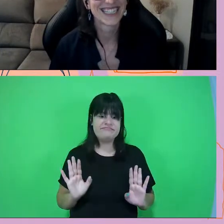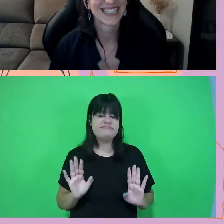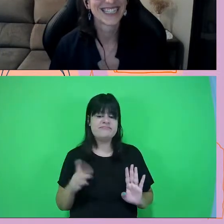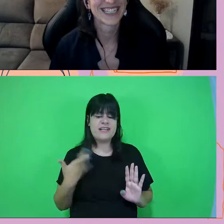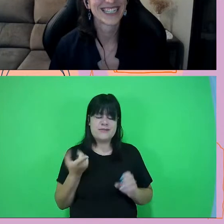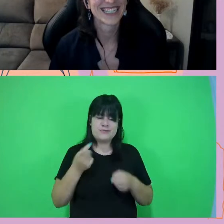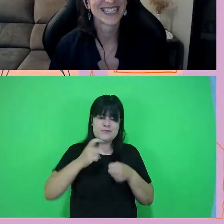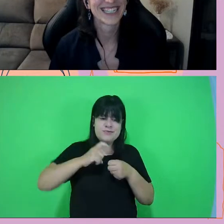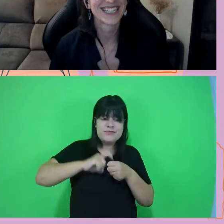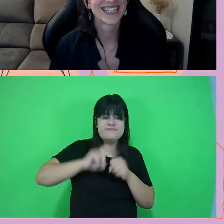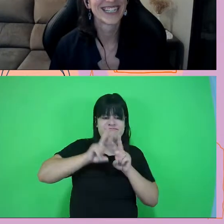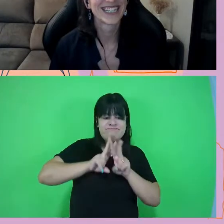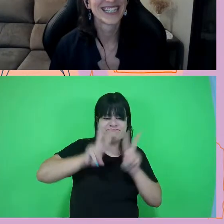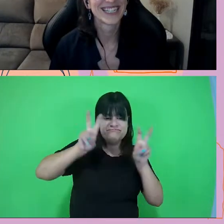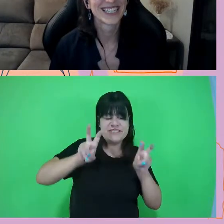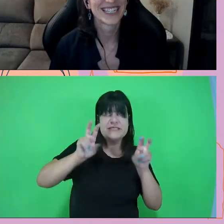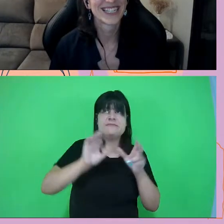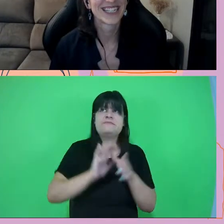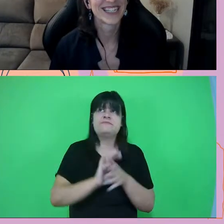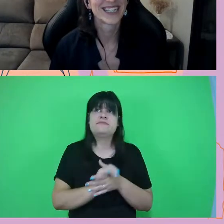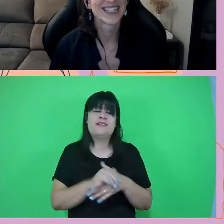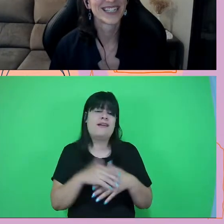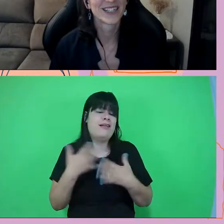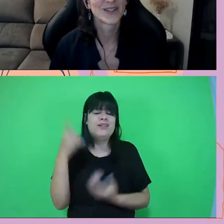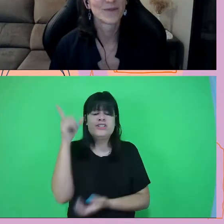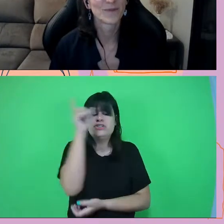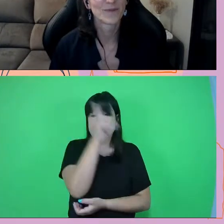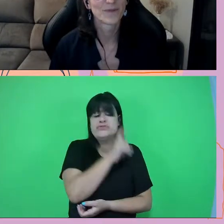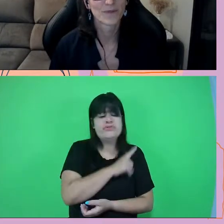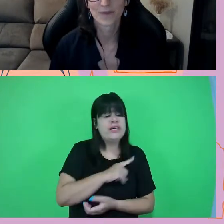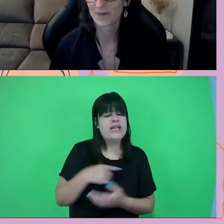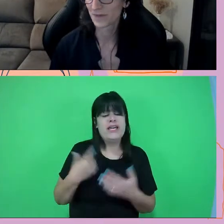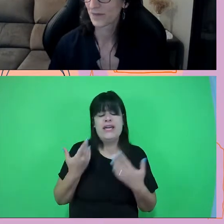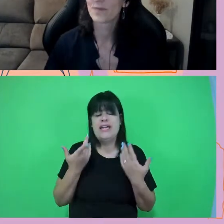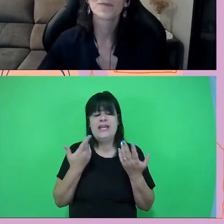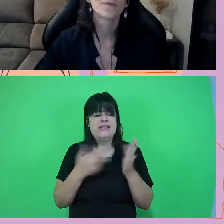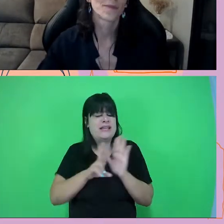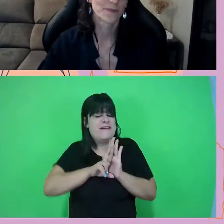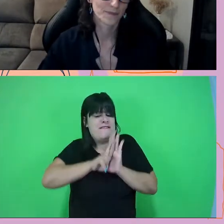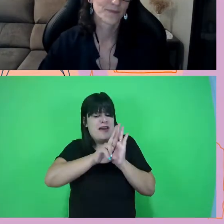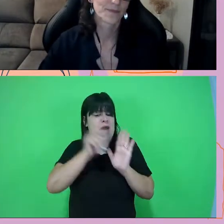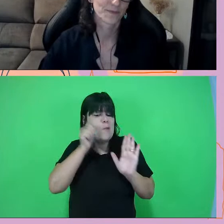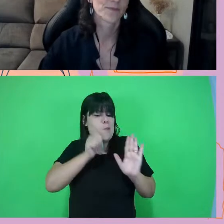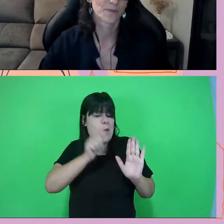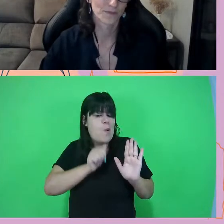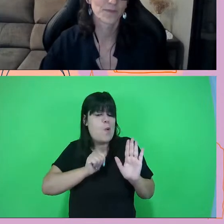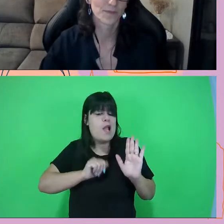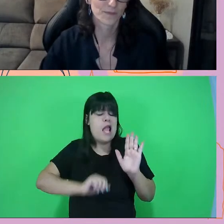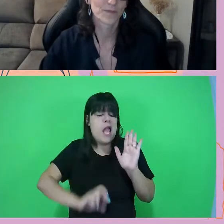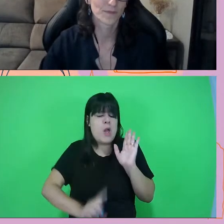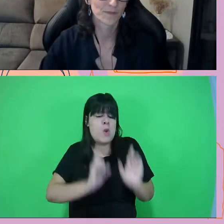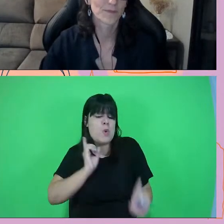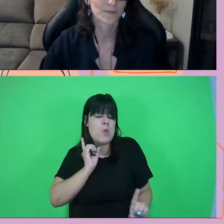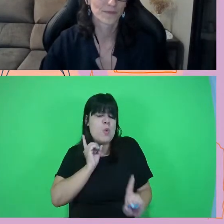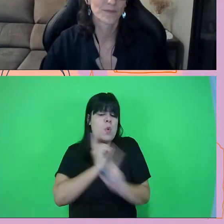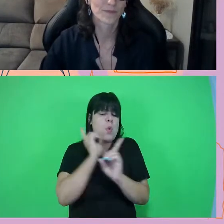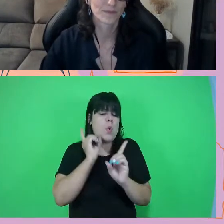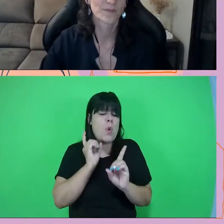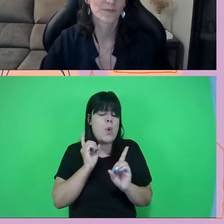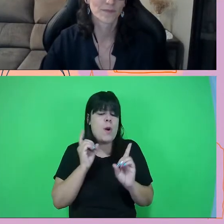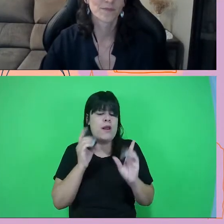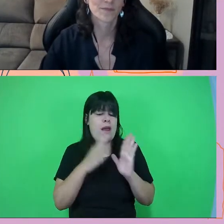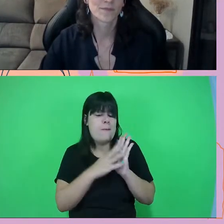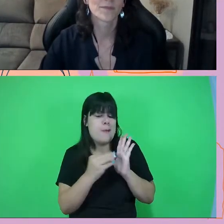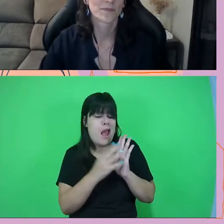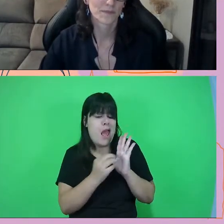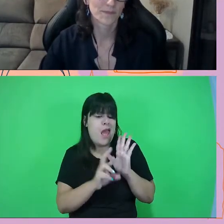aí sobre o assunto, era difícil, né, encontrar uma referência feminina aí dentro do judô, né, sendo